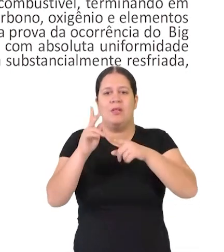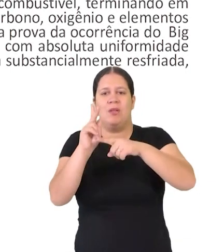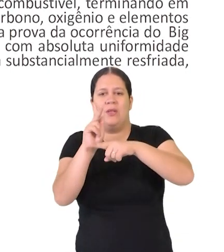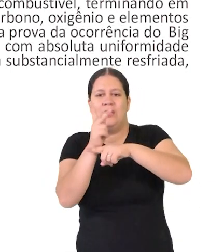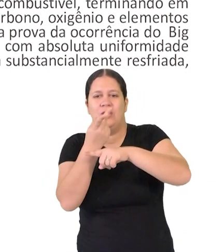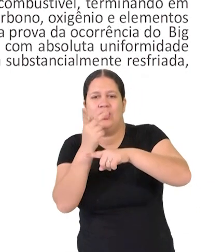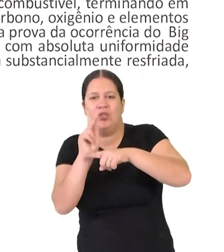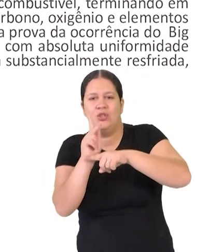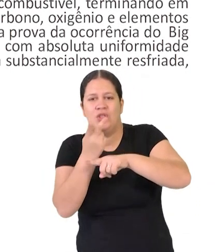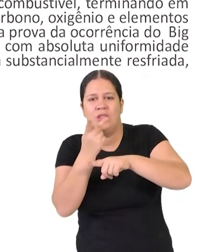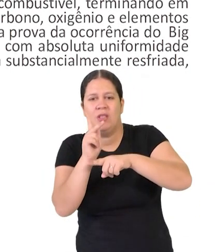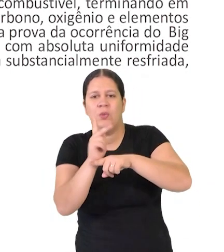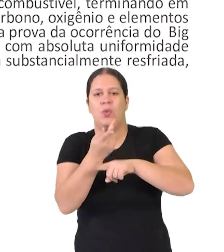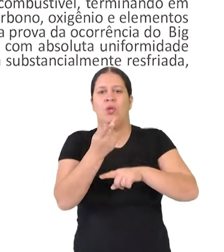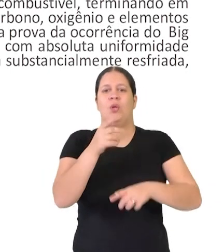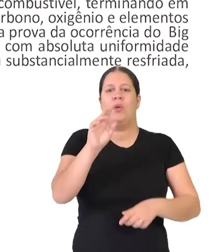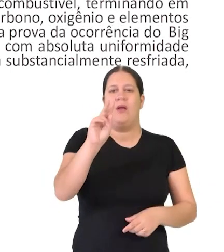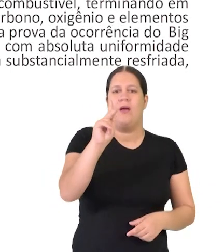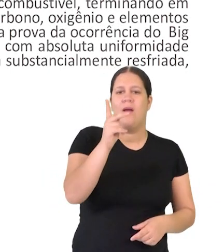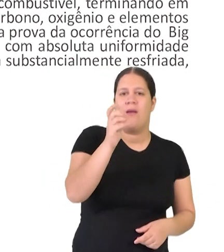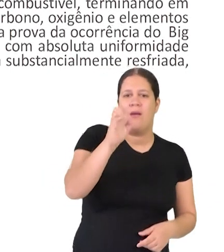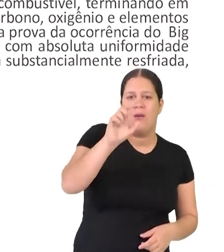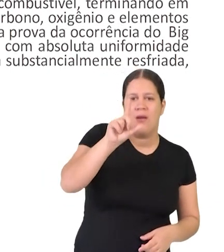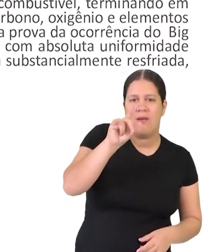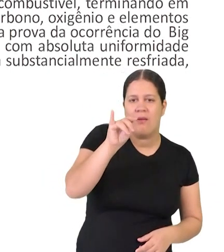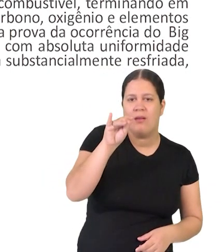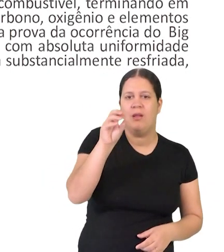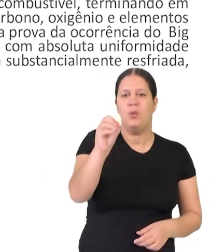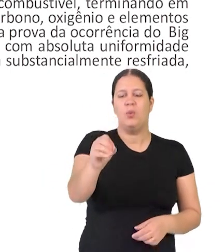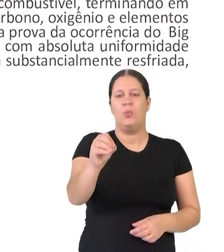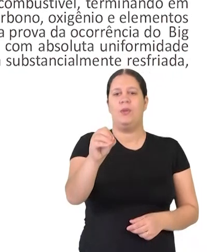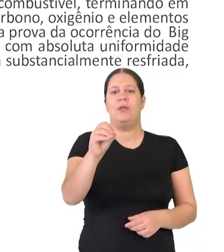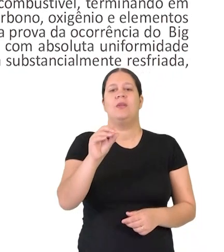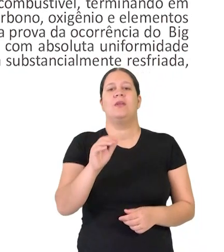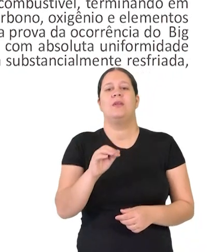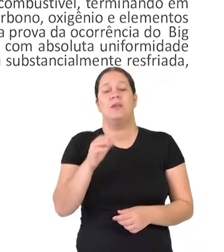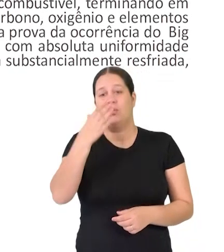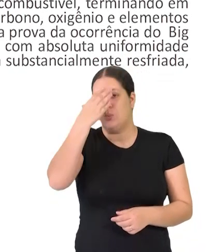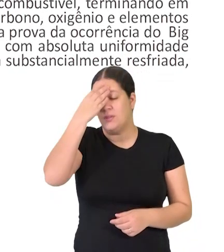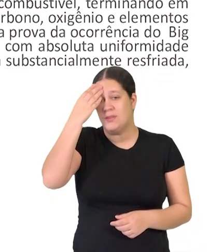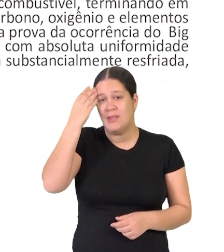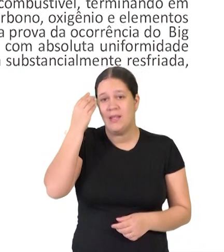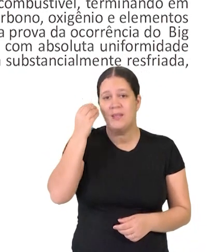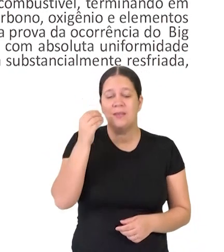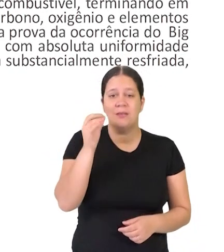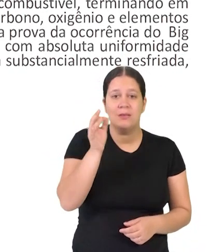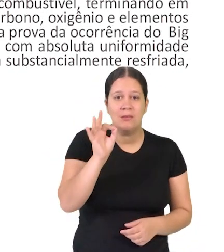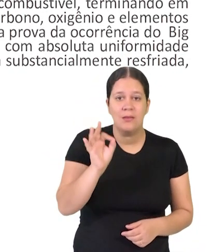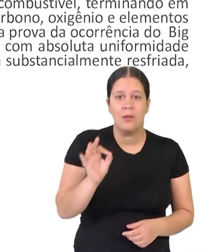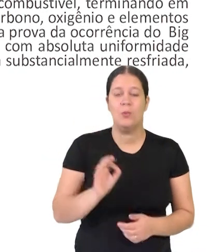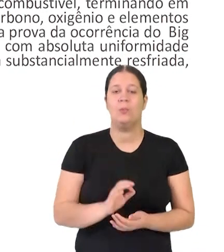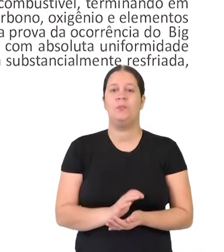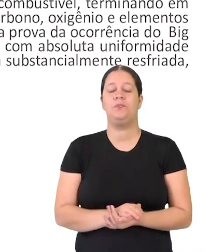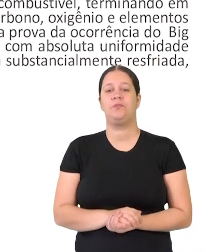e hélio. Então, lá atrás, hidrogênio e hélio. Ele está falando isso aí. Esquece disso não, vice, presta